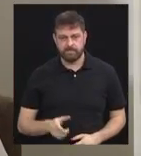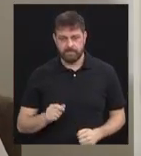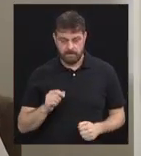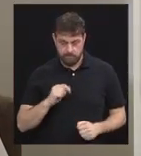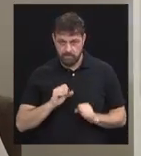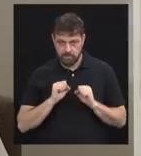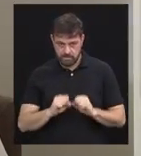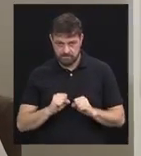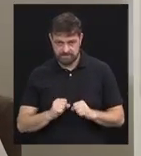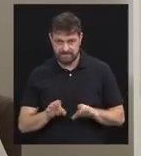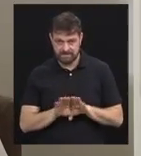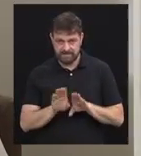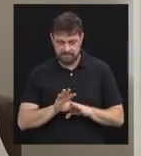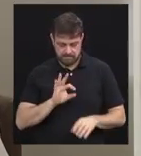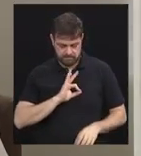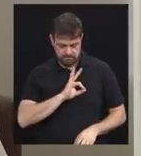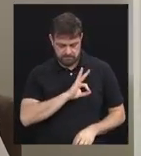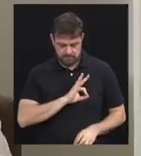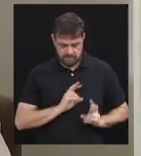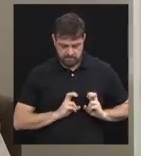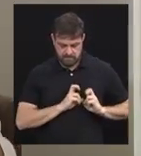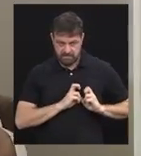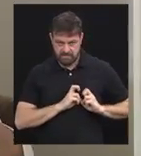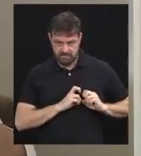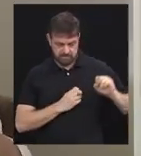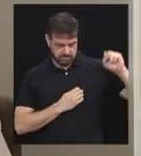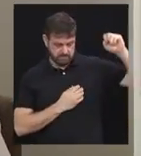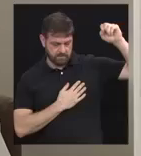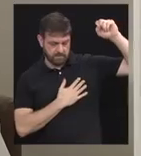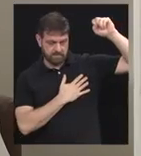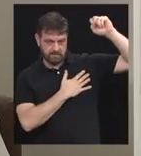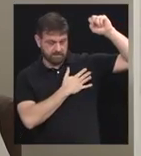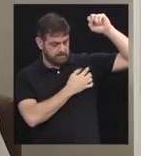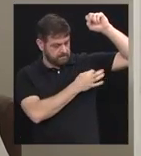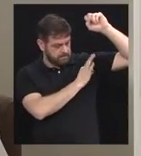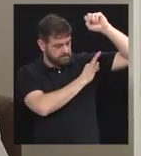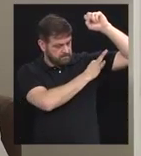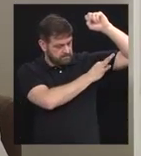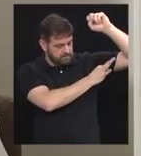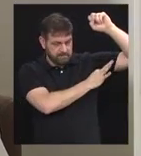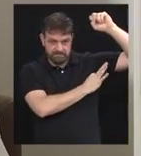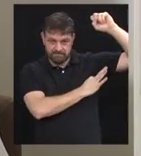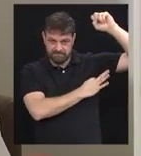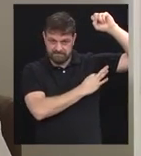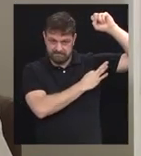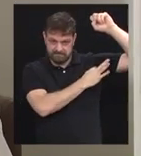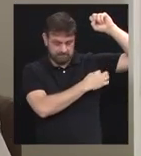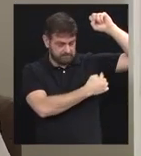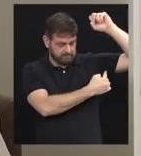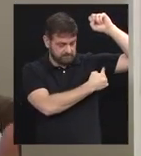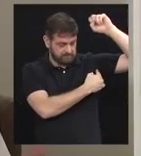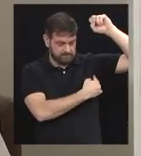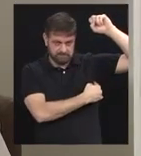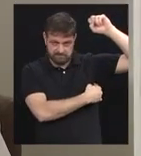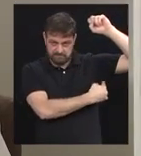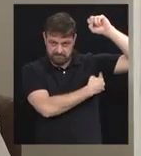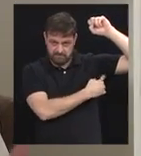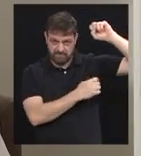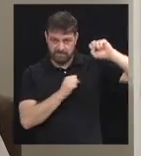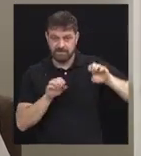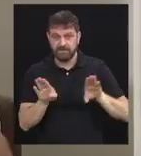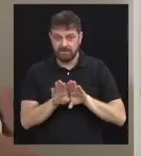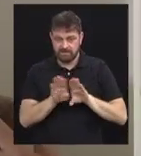dissemina muito para a região da axila do mesmo lado, então é feito